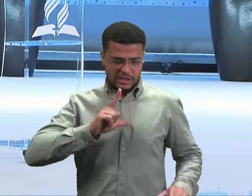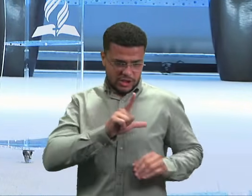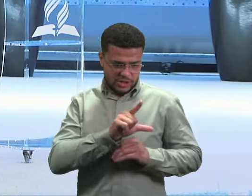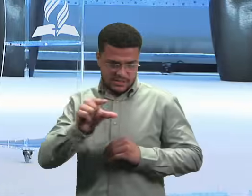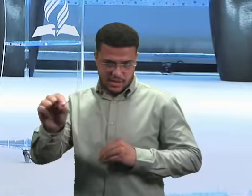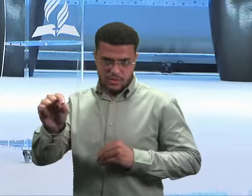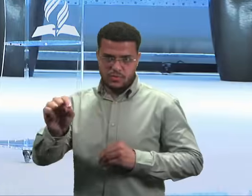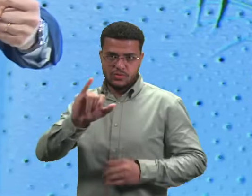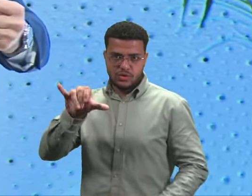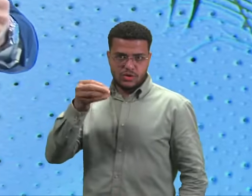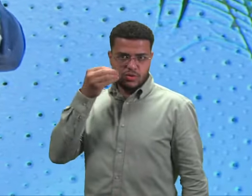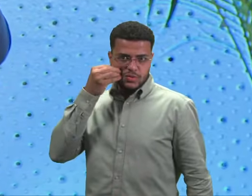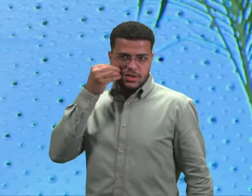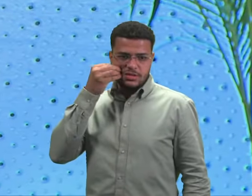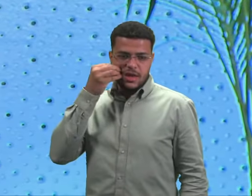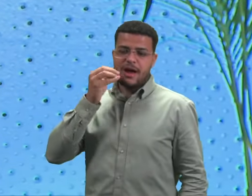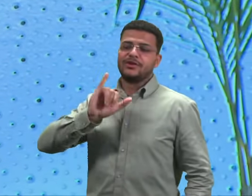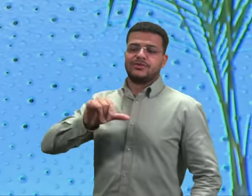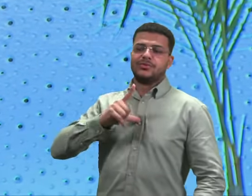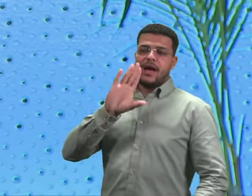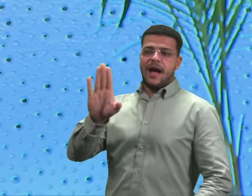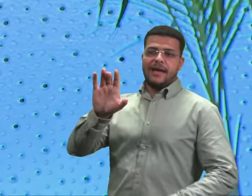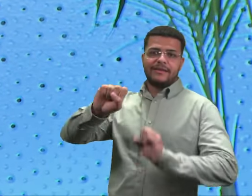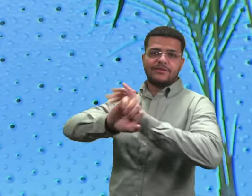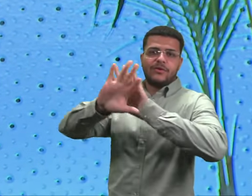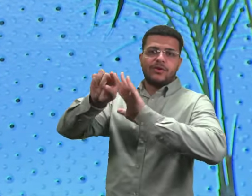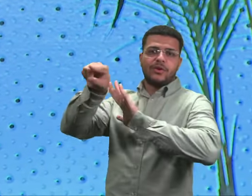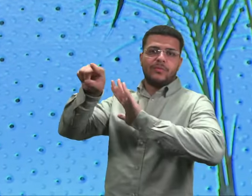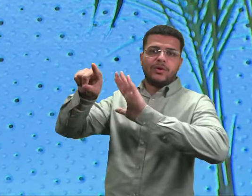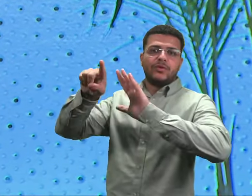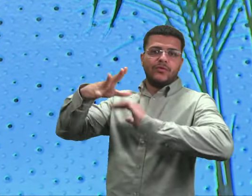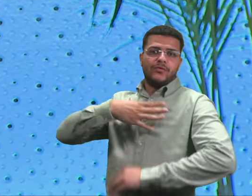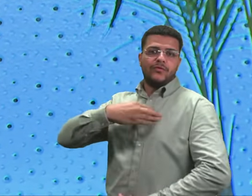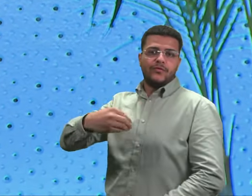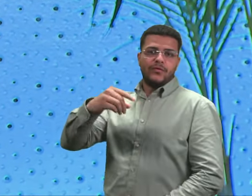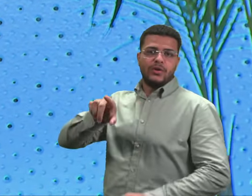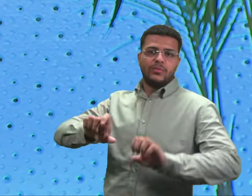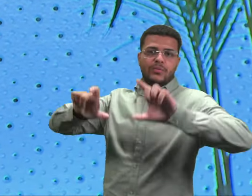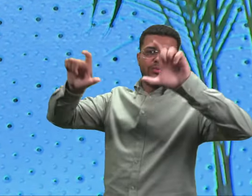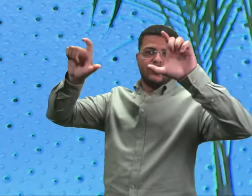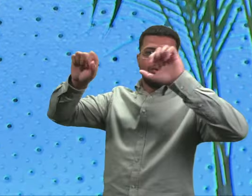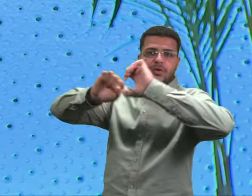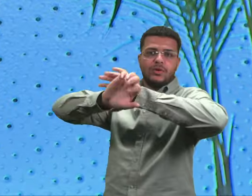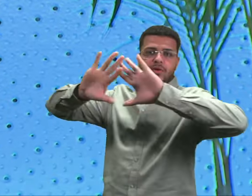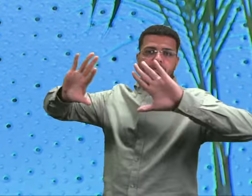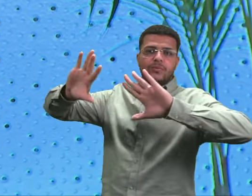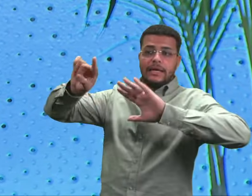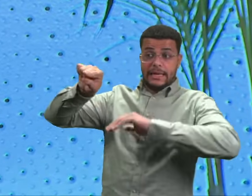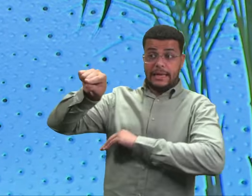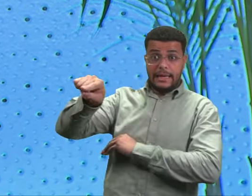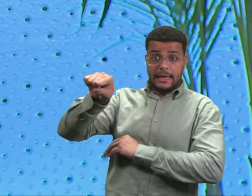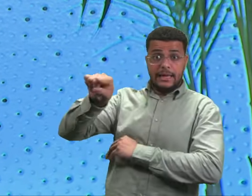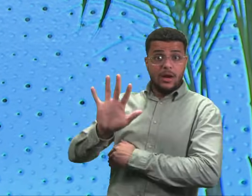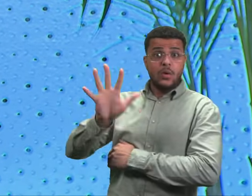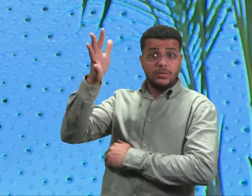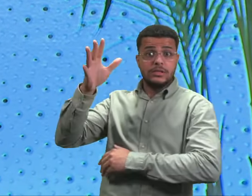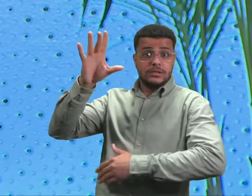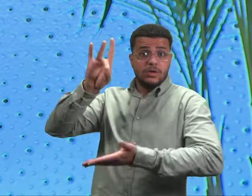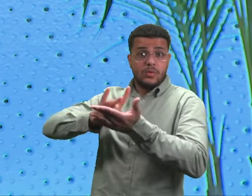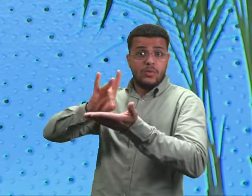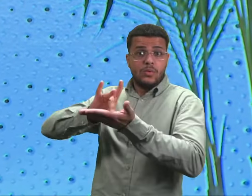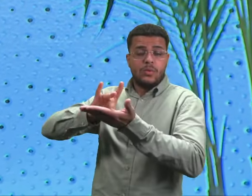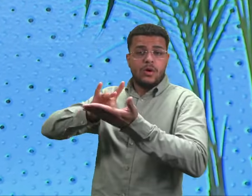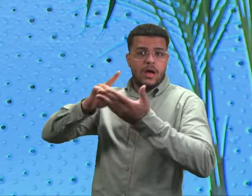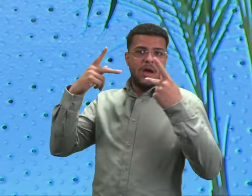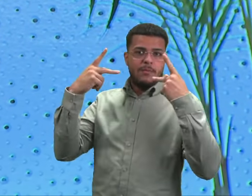Jesus, Jesus disse assim, agora foi glorificado o Filho do Homem e Deus foi glorificado nele. Quando? Quando Judas